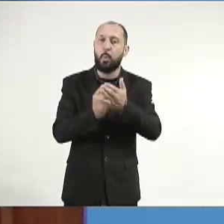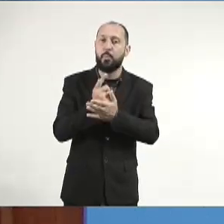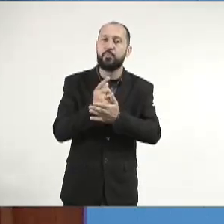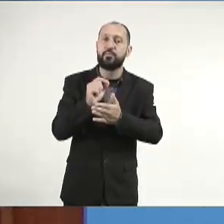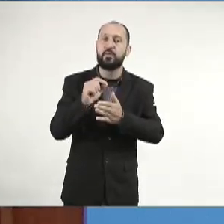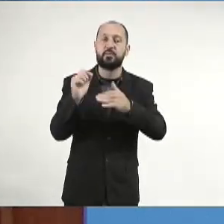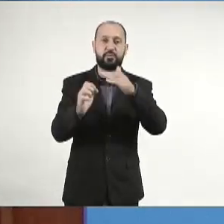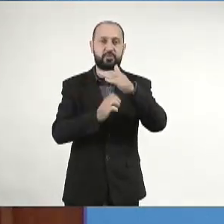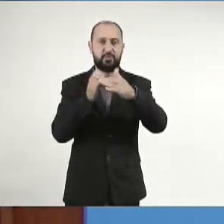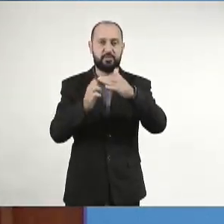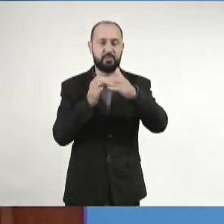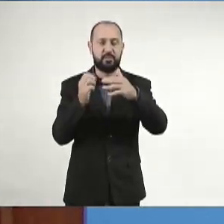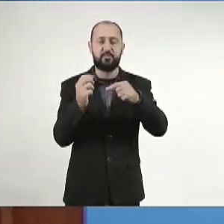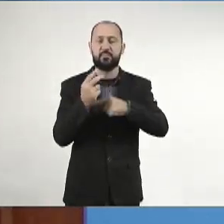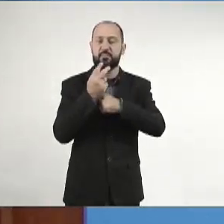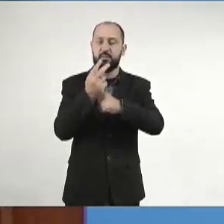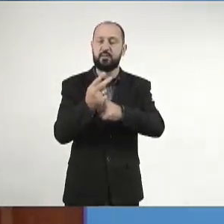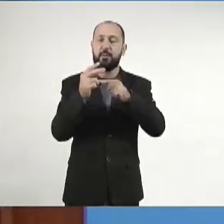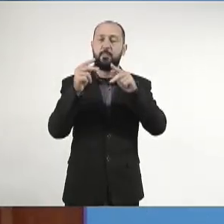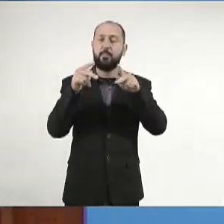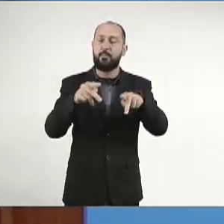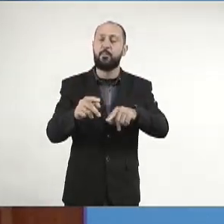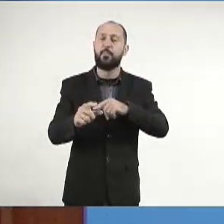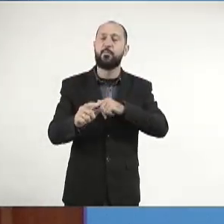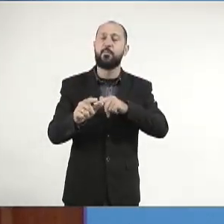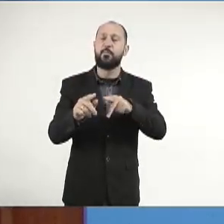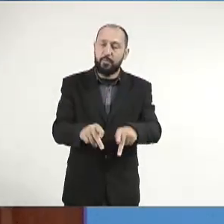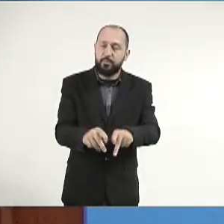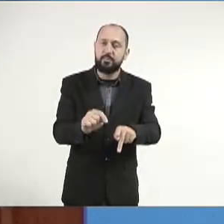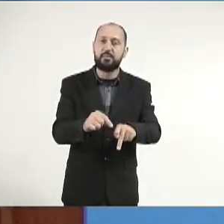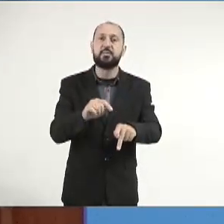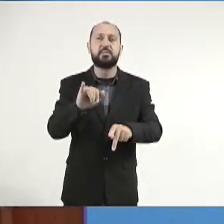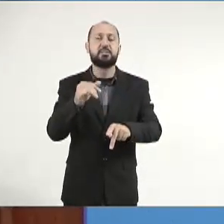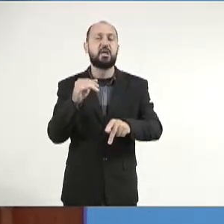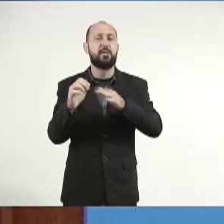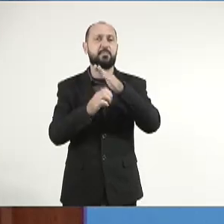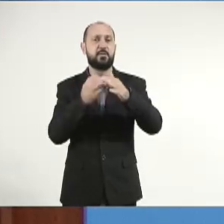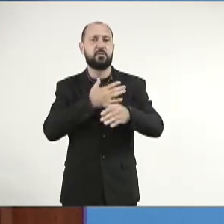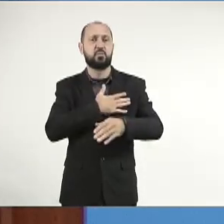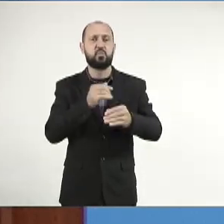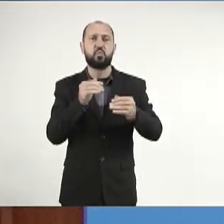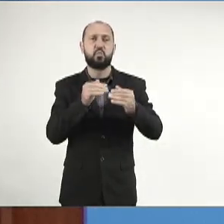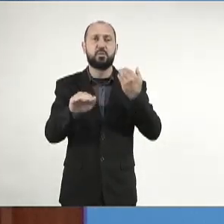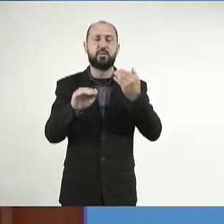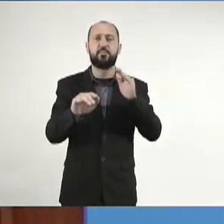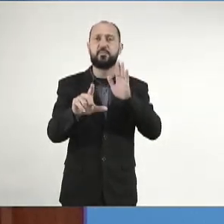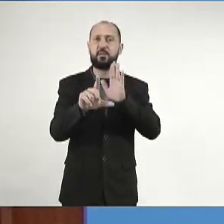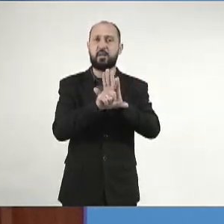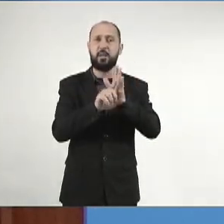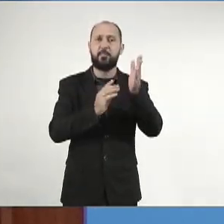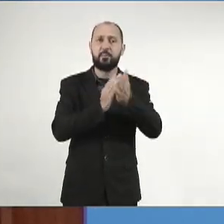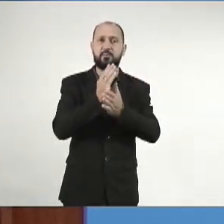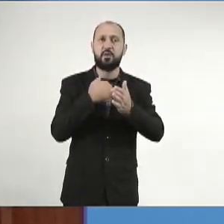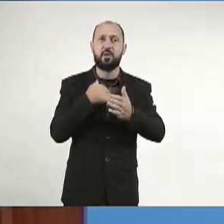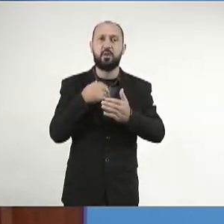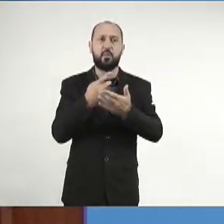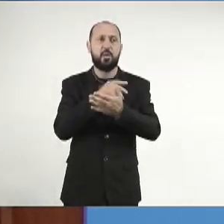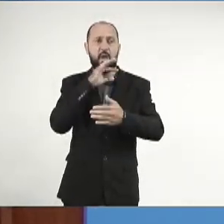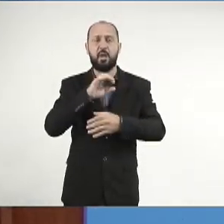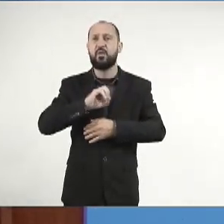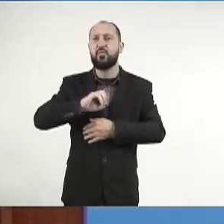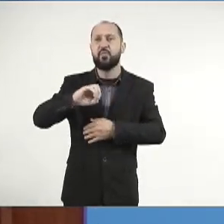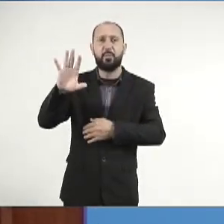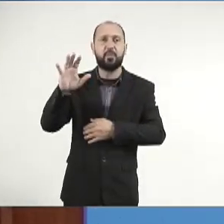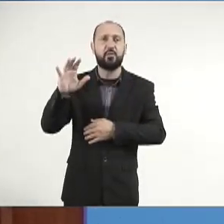de empresas concessionárias de serviço público, se a empresa discordar, achar que a lei aprovada é legal, ela que